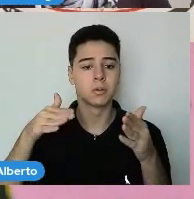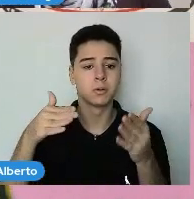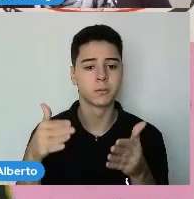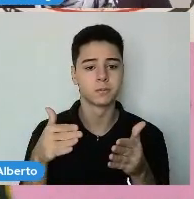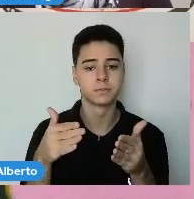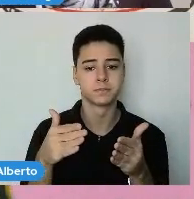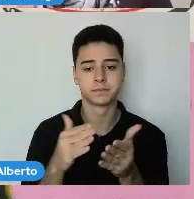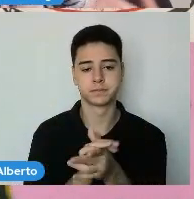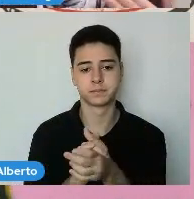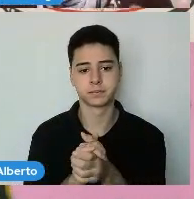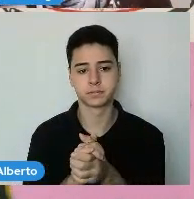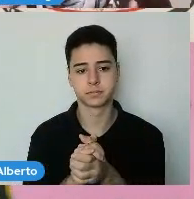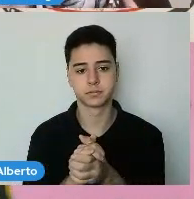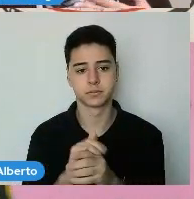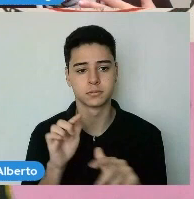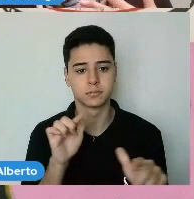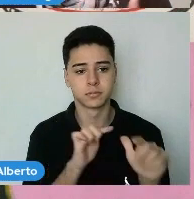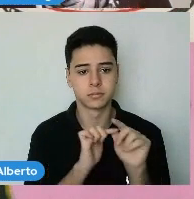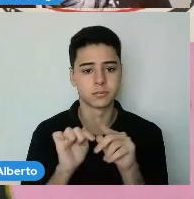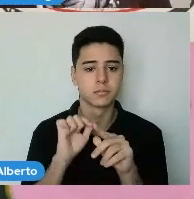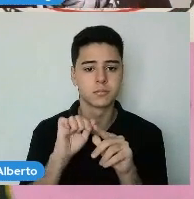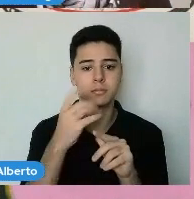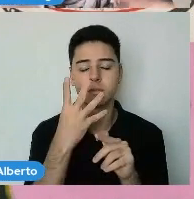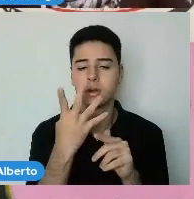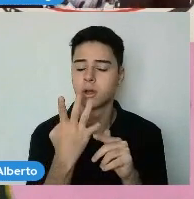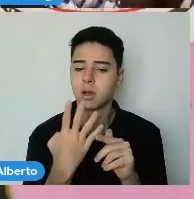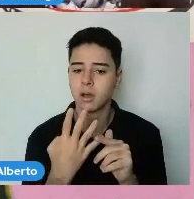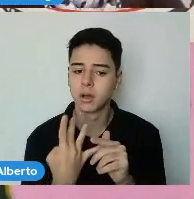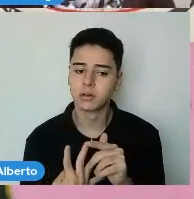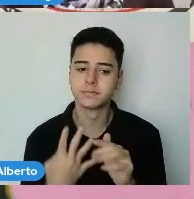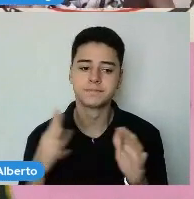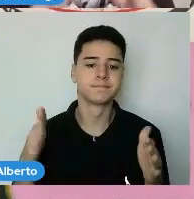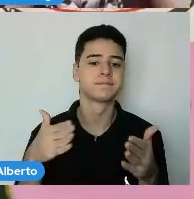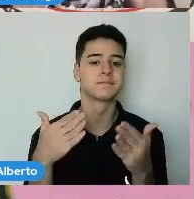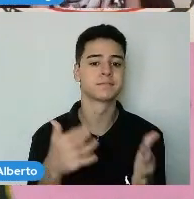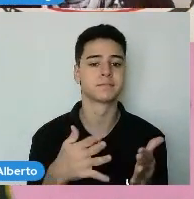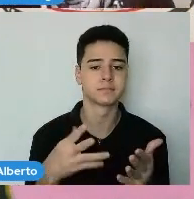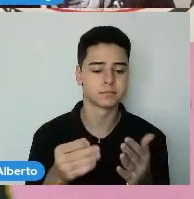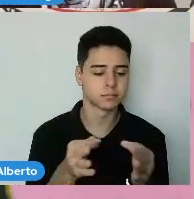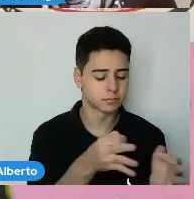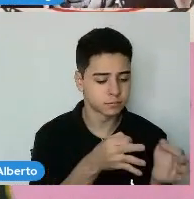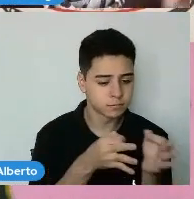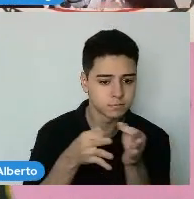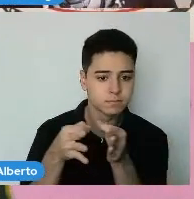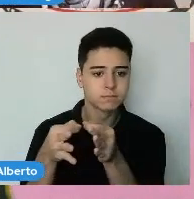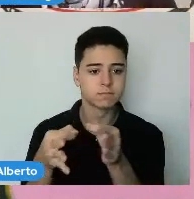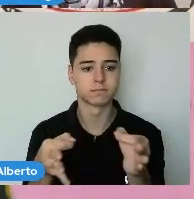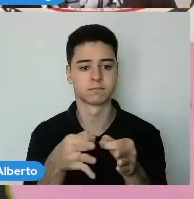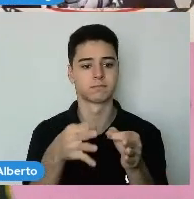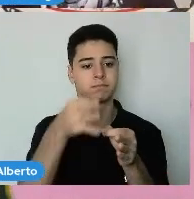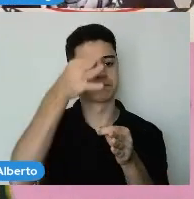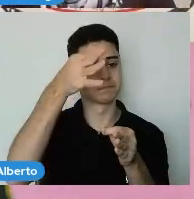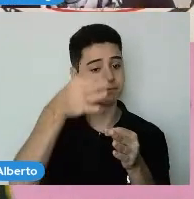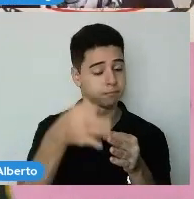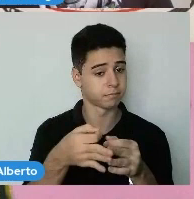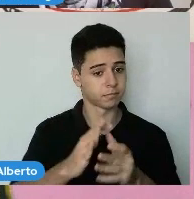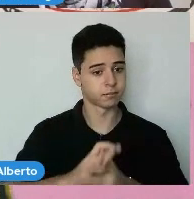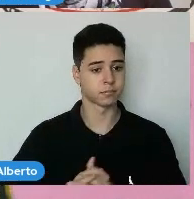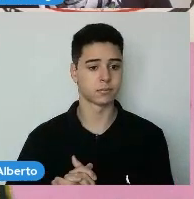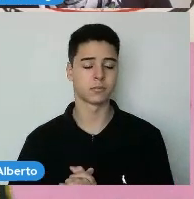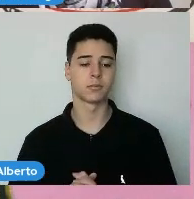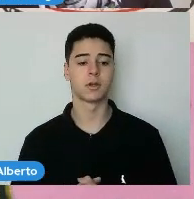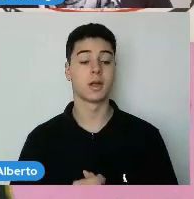e ela trabalha aí com essa questão da cor, né? Com essa questão do planejamento. É